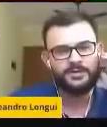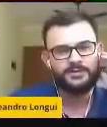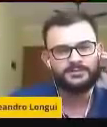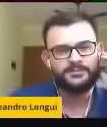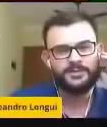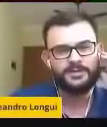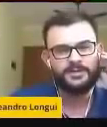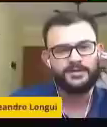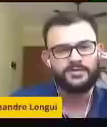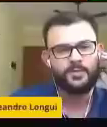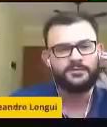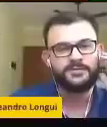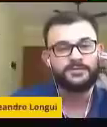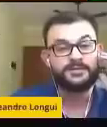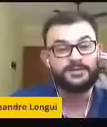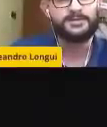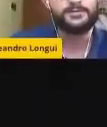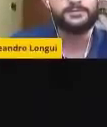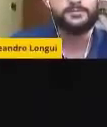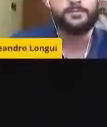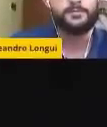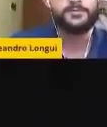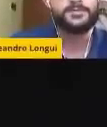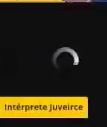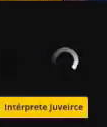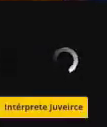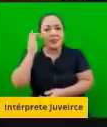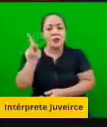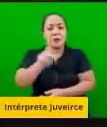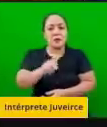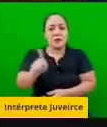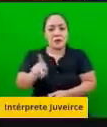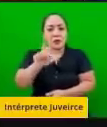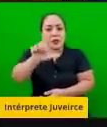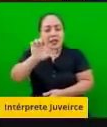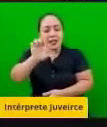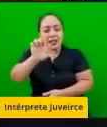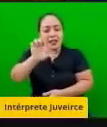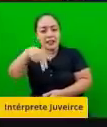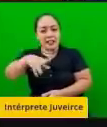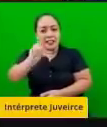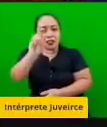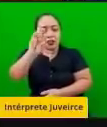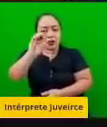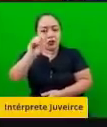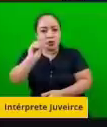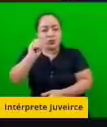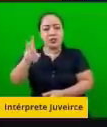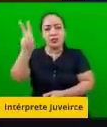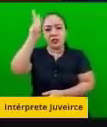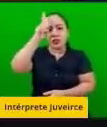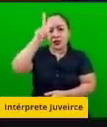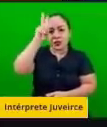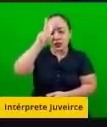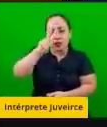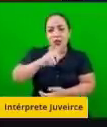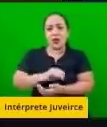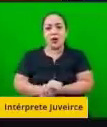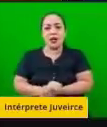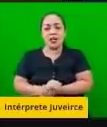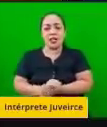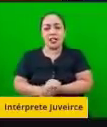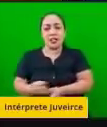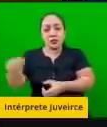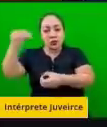Olá, pessoal. Eu sou o professor Leandro, professor de História também, atualmente lotado na gerência